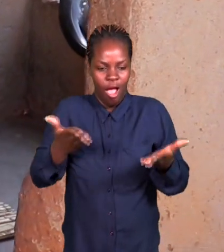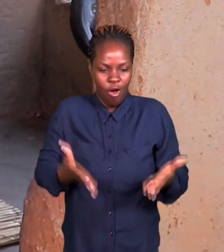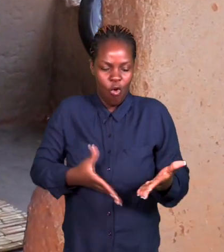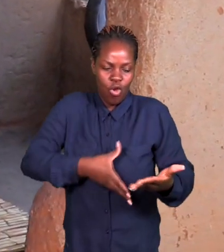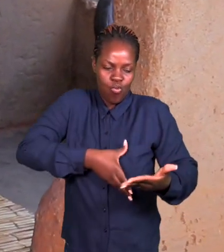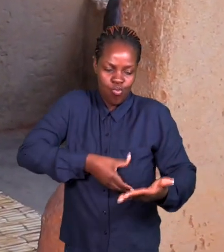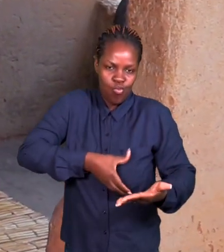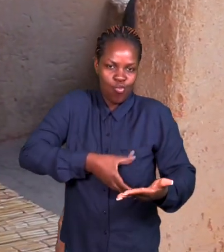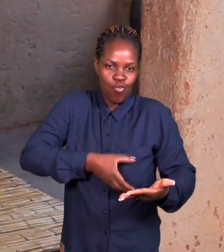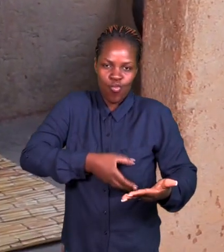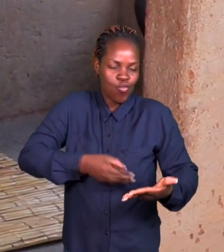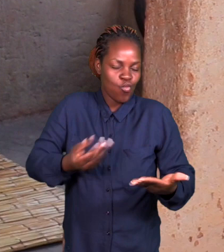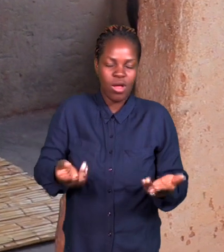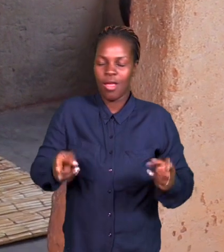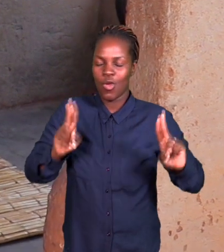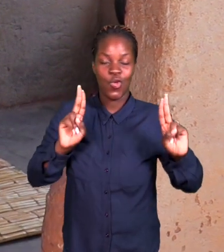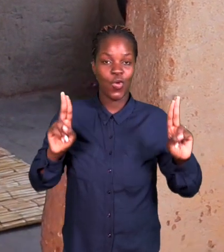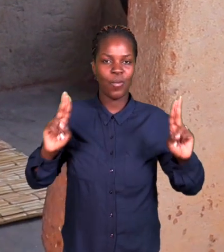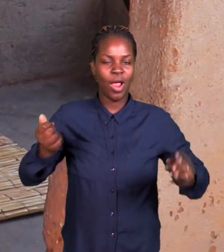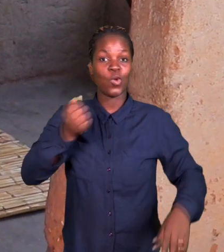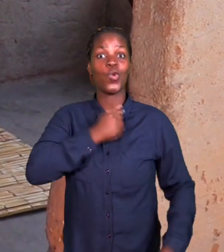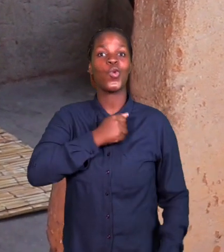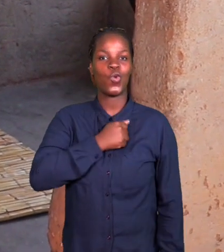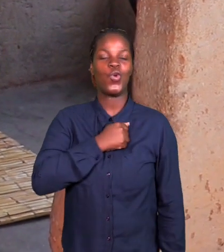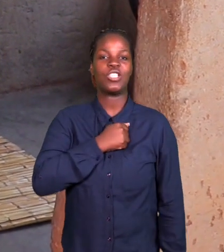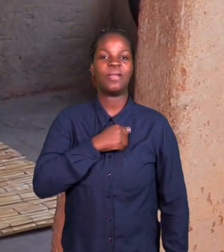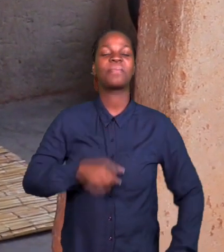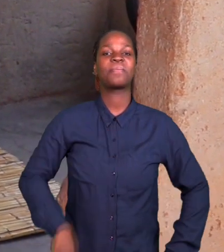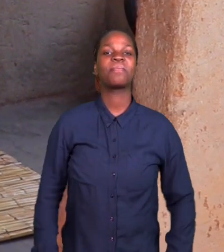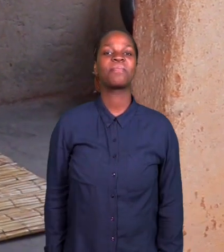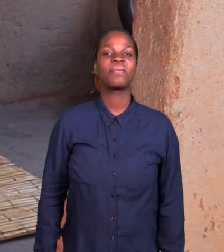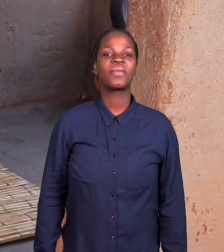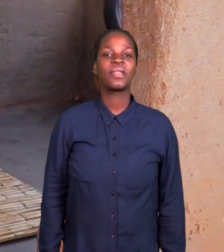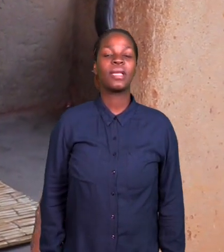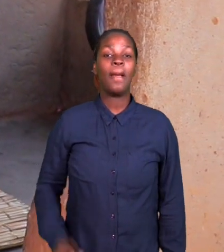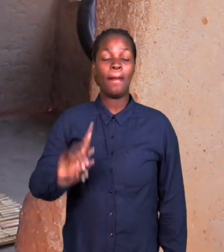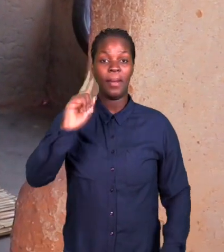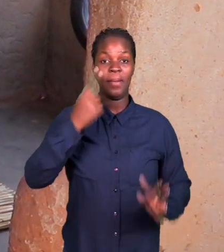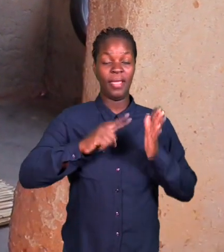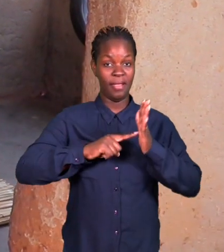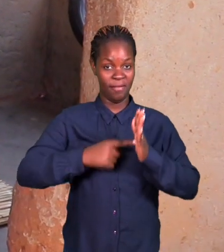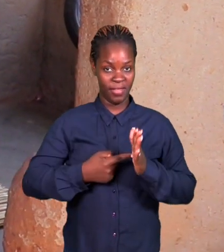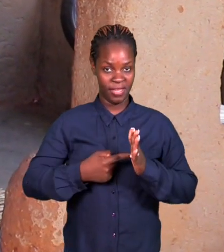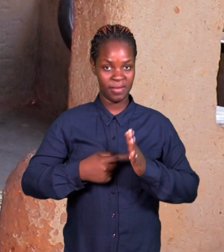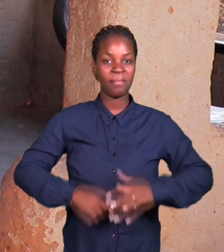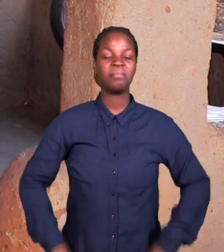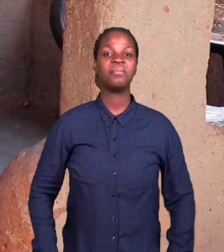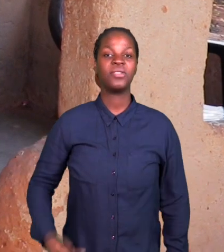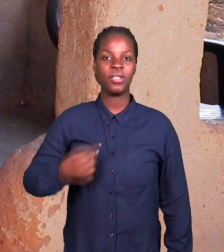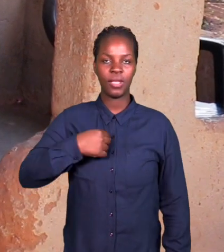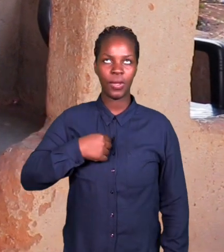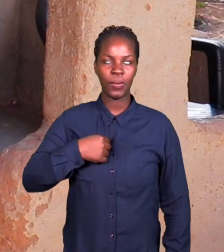dificuldades e a amamentação tornou-se um momento prazeroso e de conexão com seu bebê. Foi a primeira viagem, nem nunca